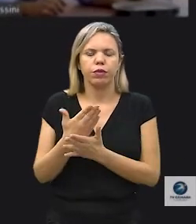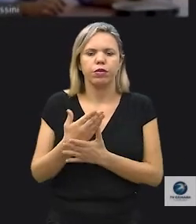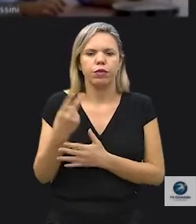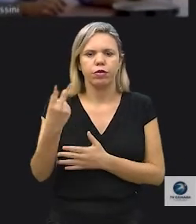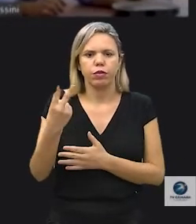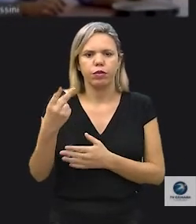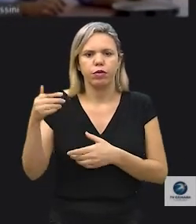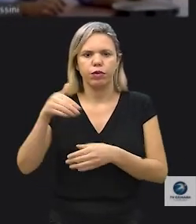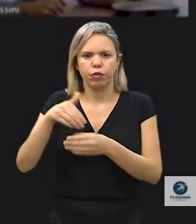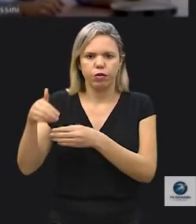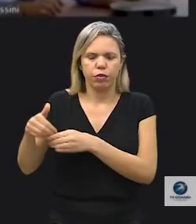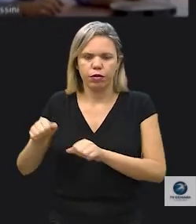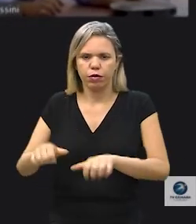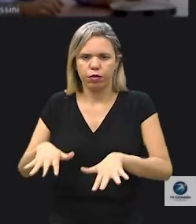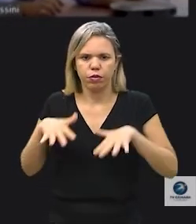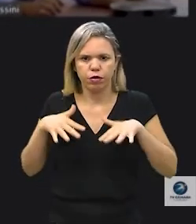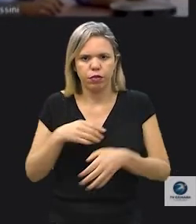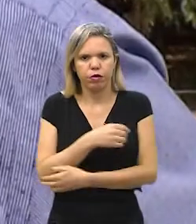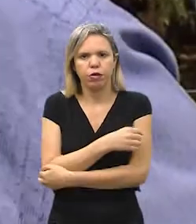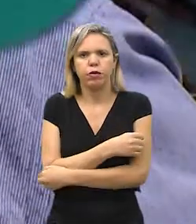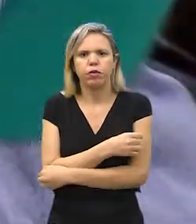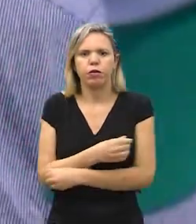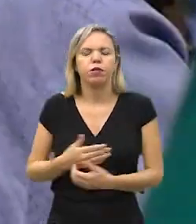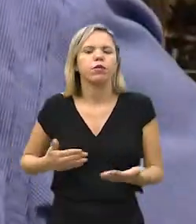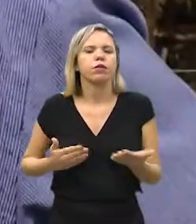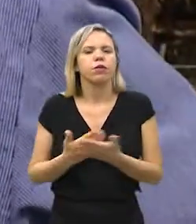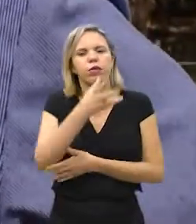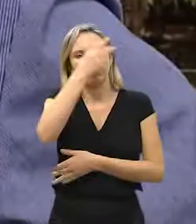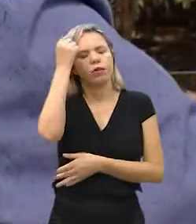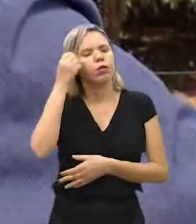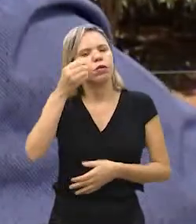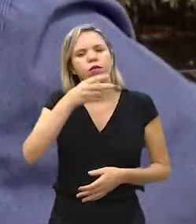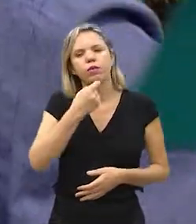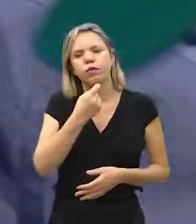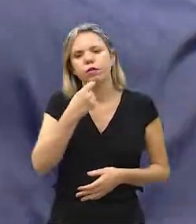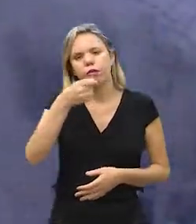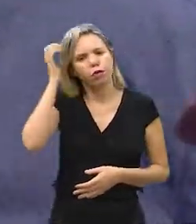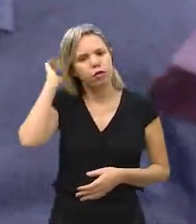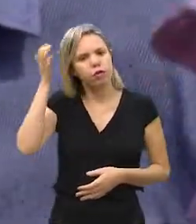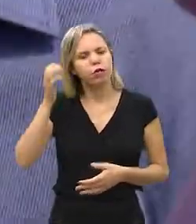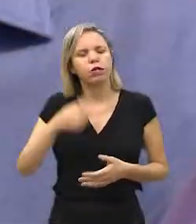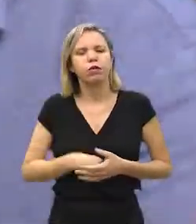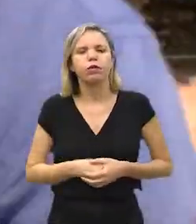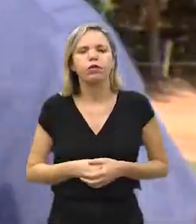aprovado em duas votações no plenário e sancionado pelo prefeito de Campinas Dário saadi